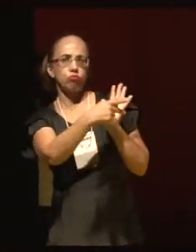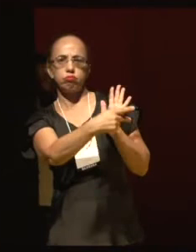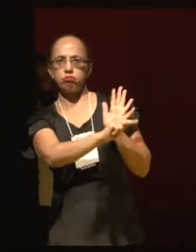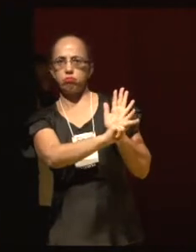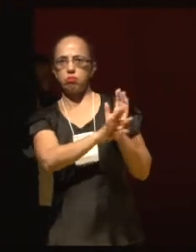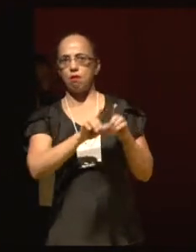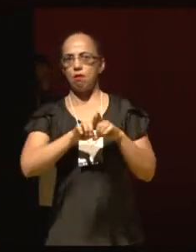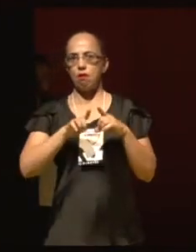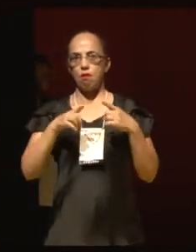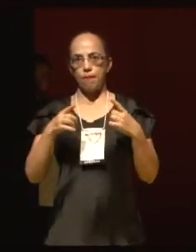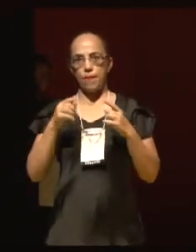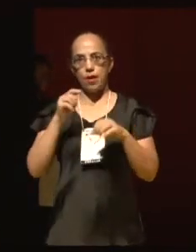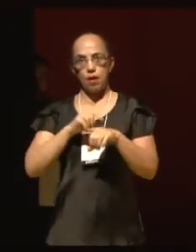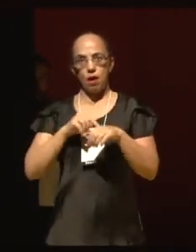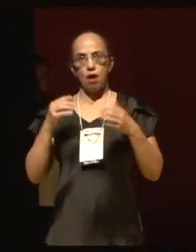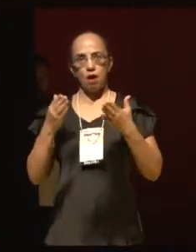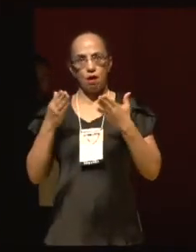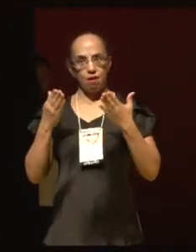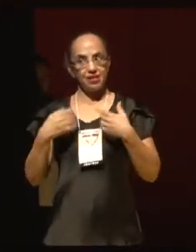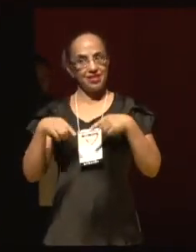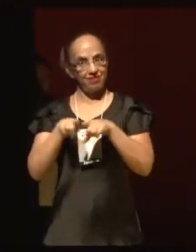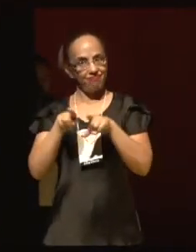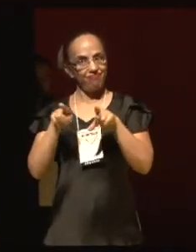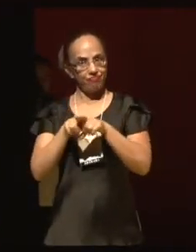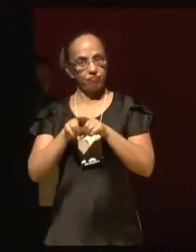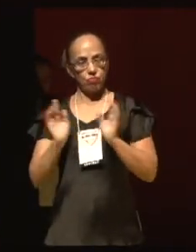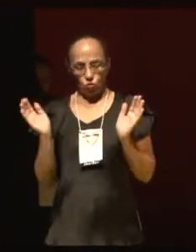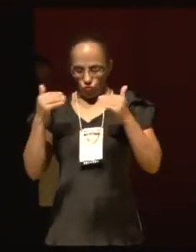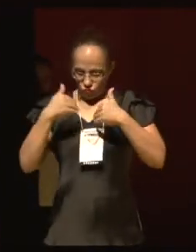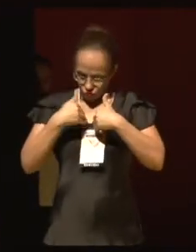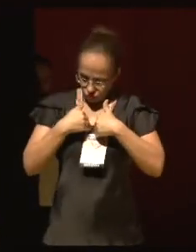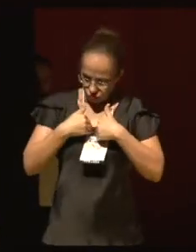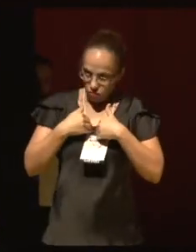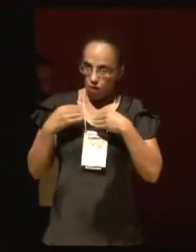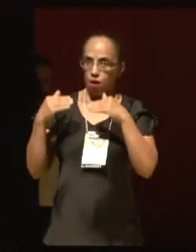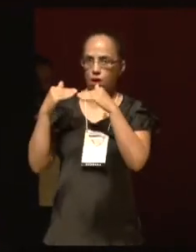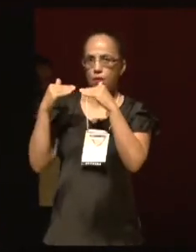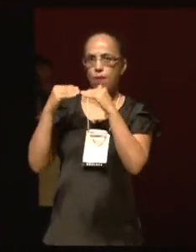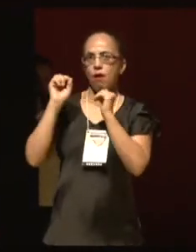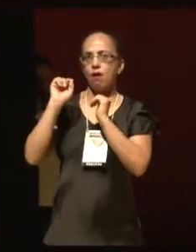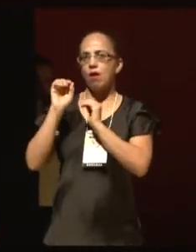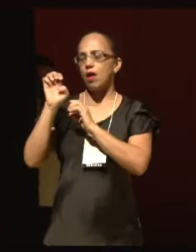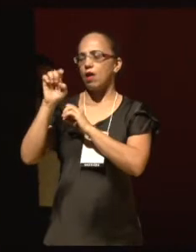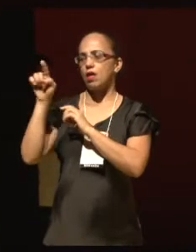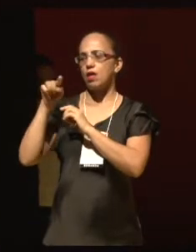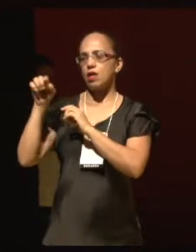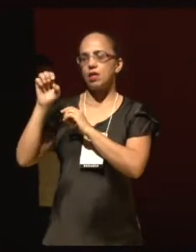autismo também era associado com a esquizofrenia, dizendo que tudo isso era uma